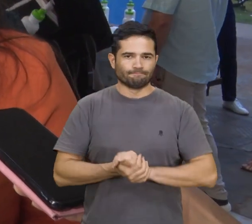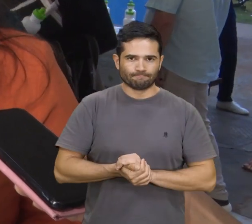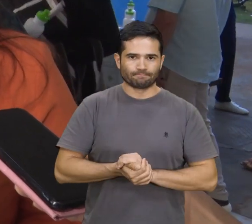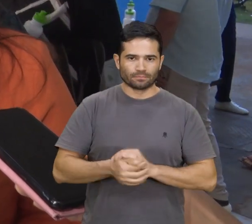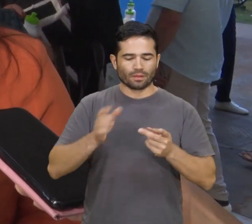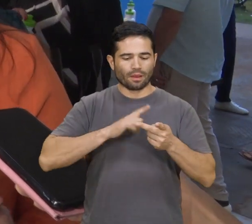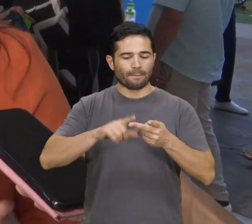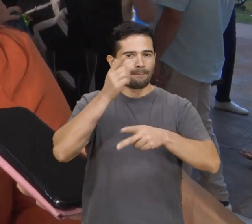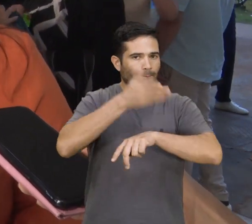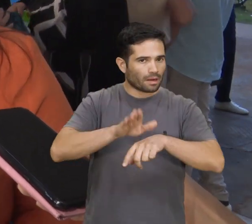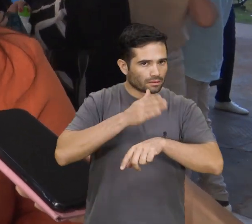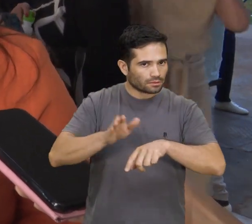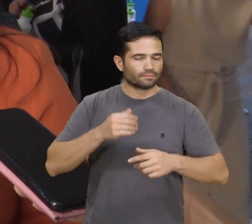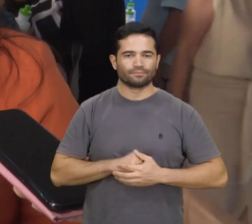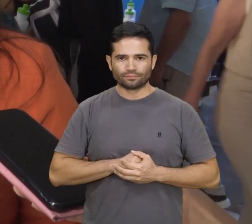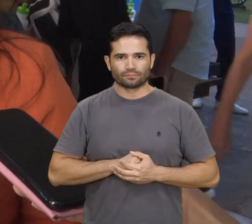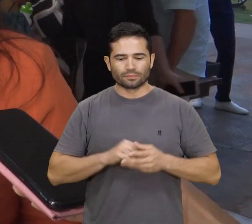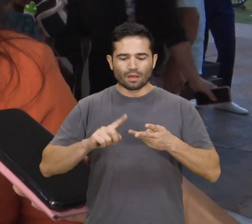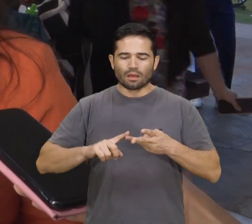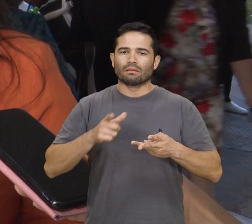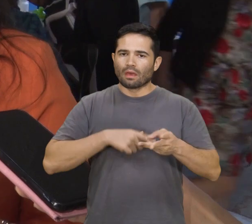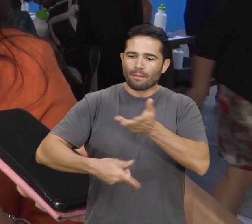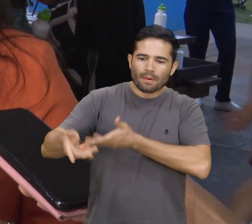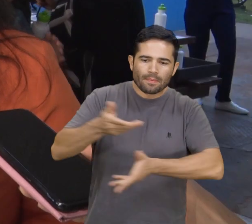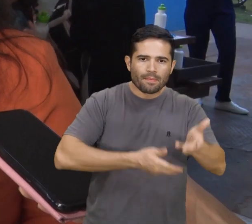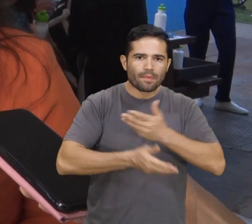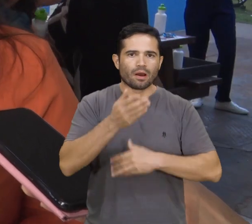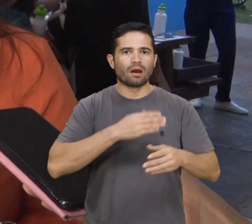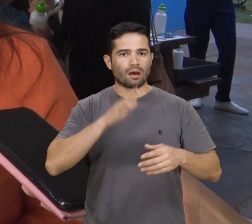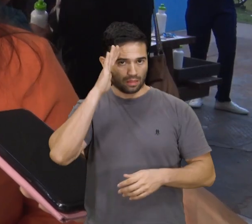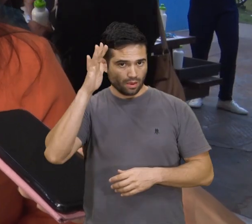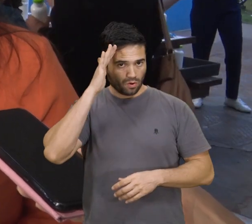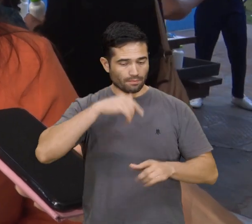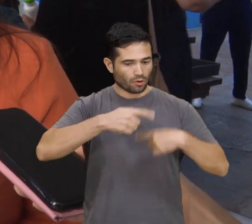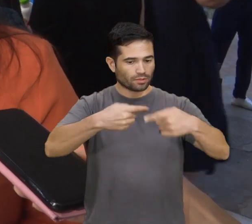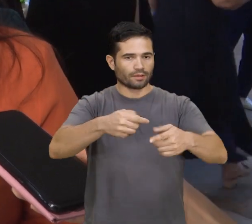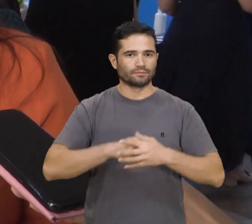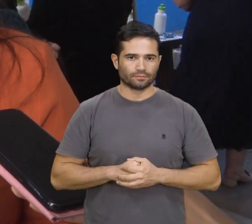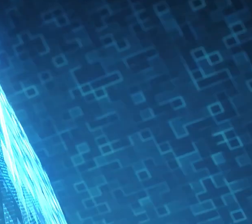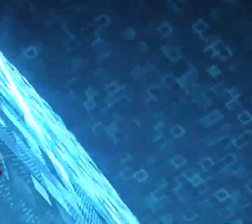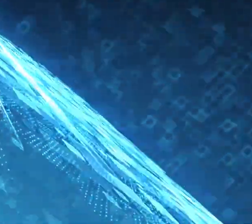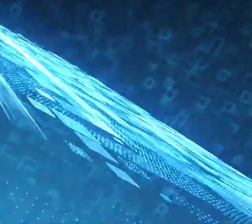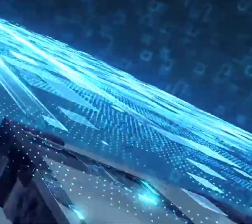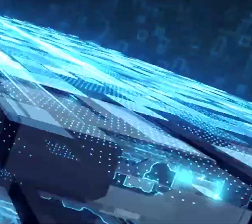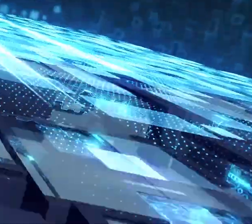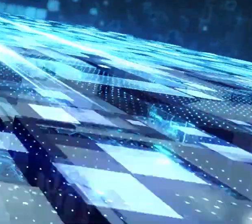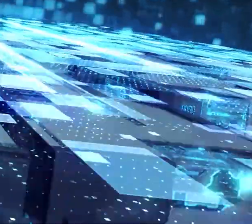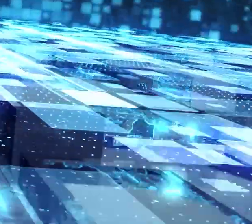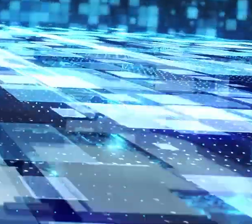políticas, né, as práticas e as articulações teóricas desse processo da educação infantil.